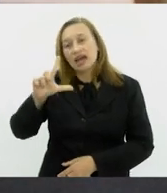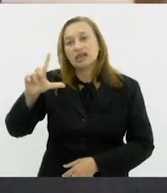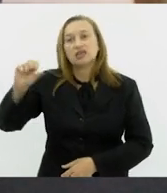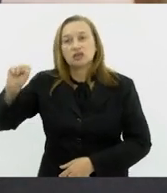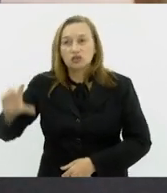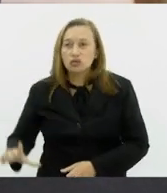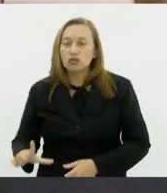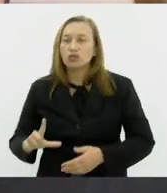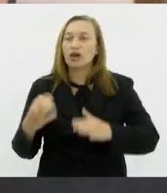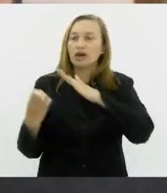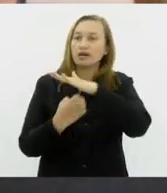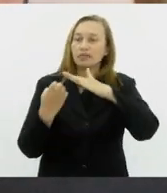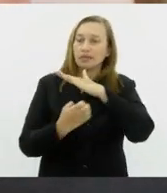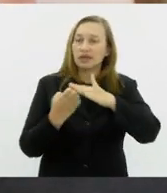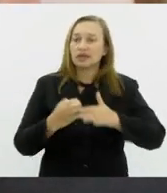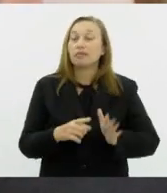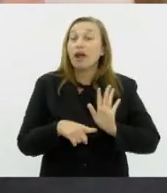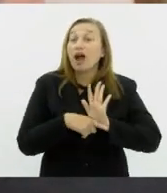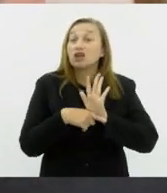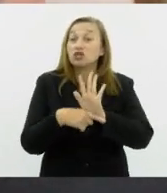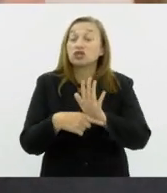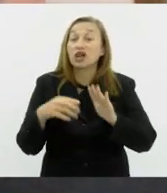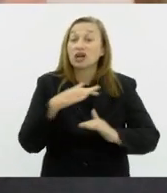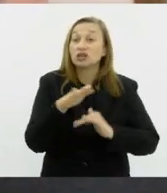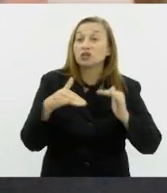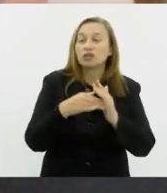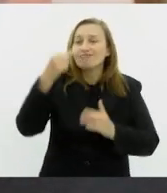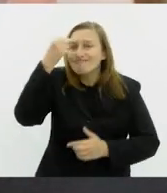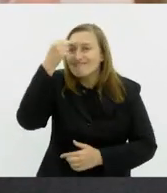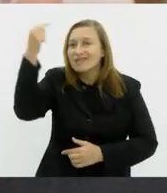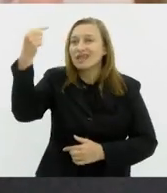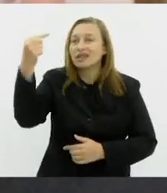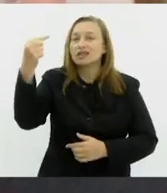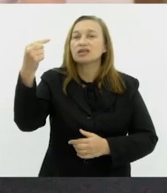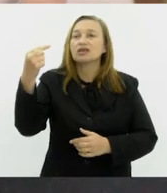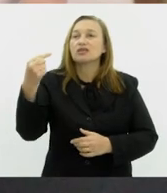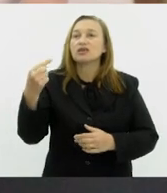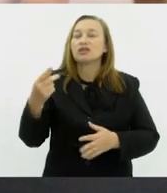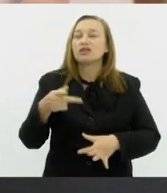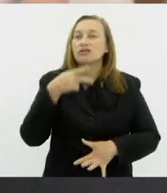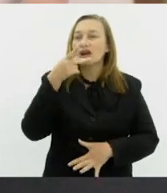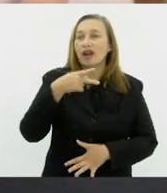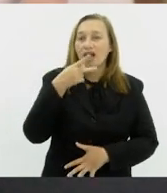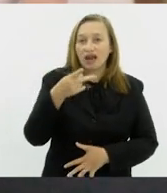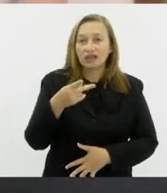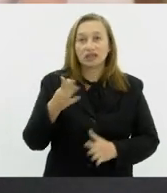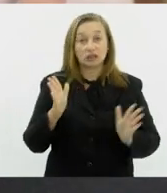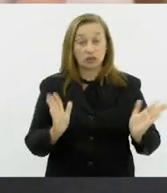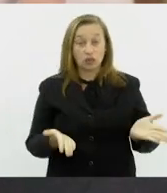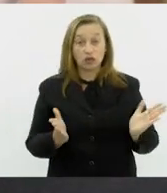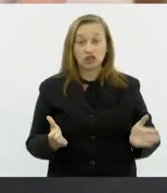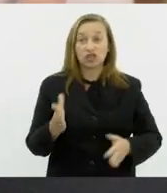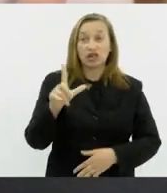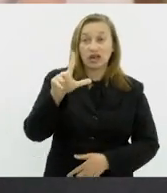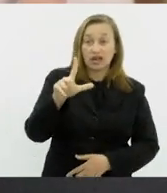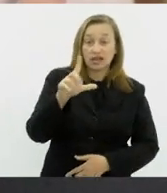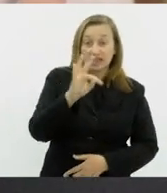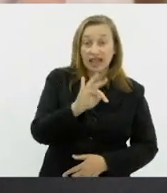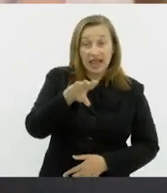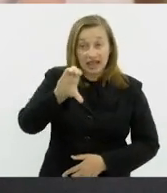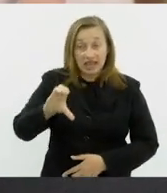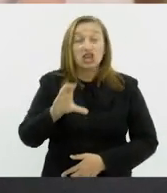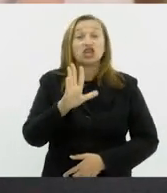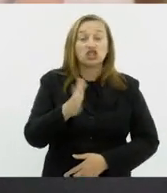está para corroborar todas as ideias que foram ventiladas em nível de TAC. Nós